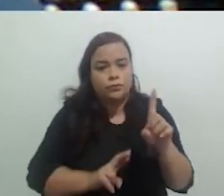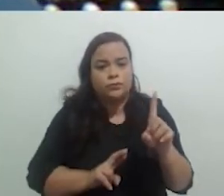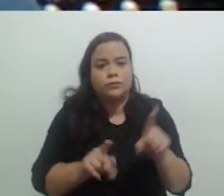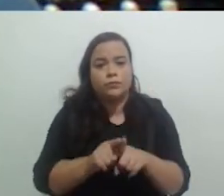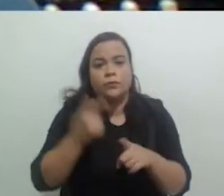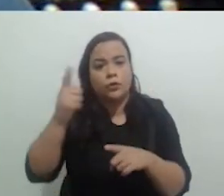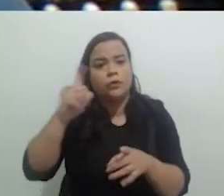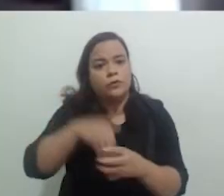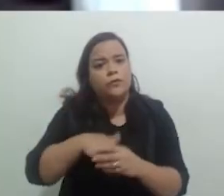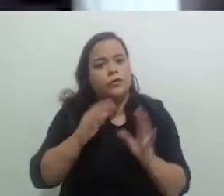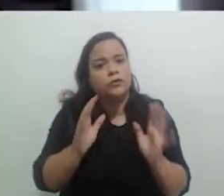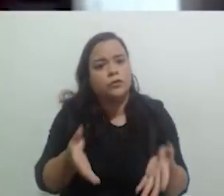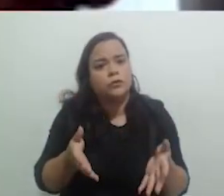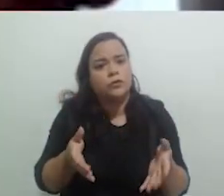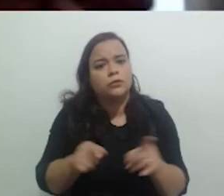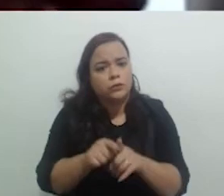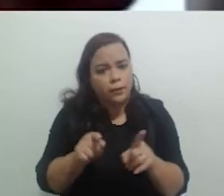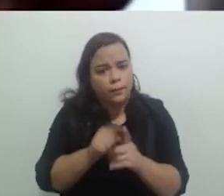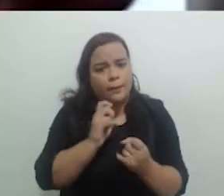também parcial.